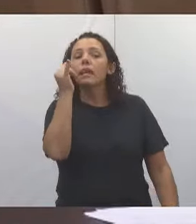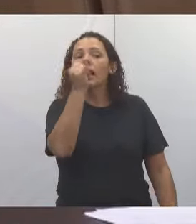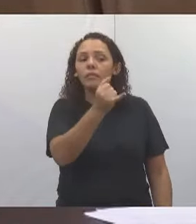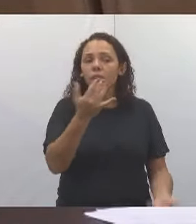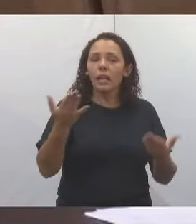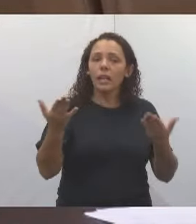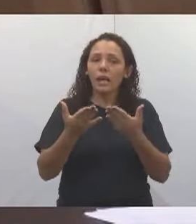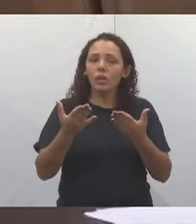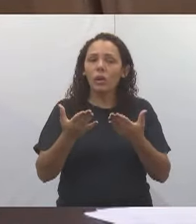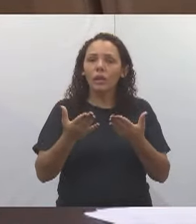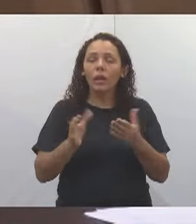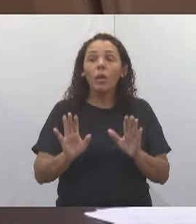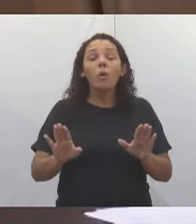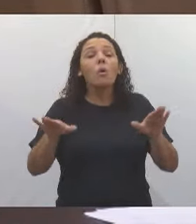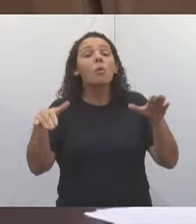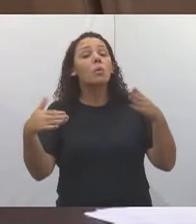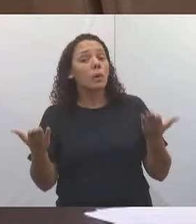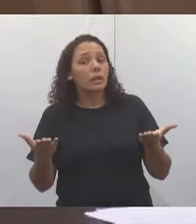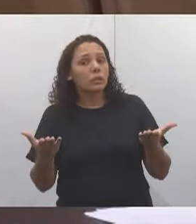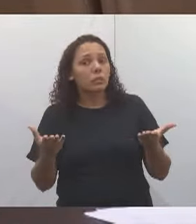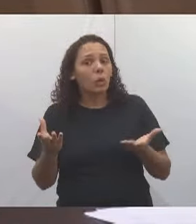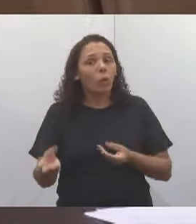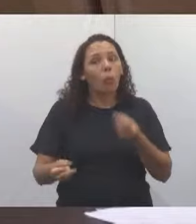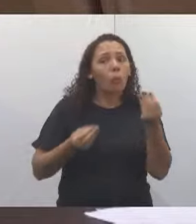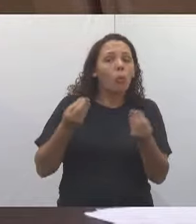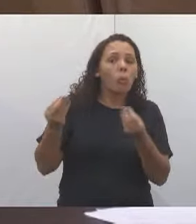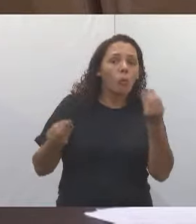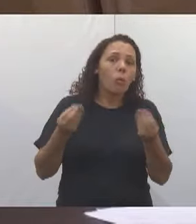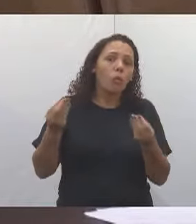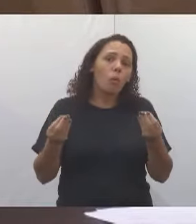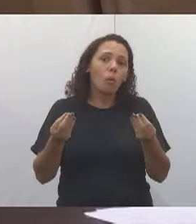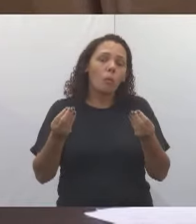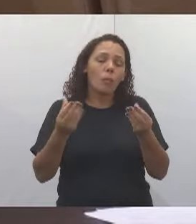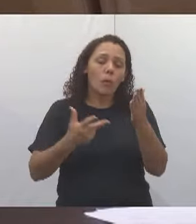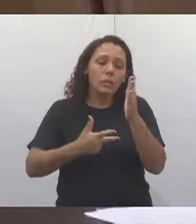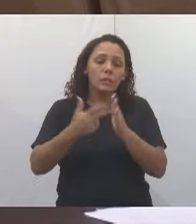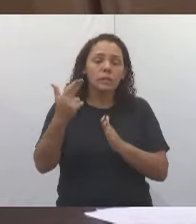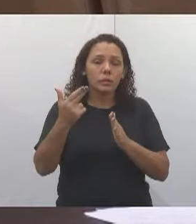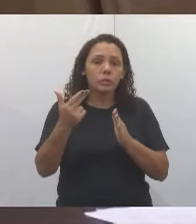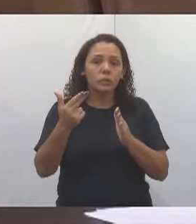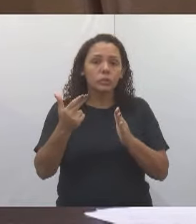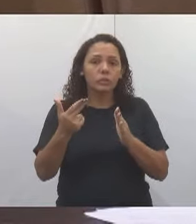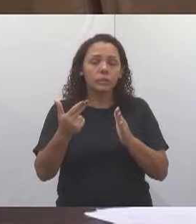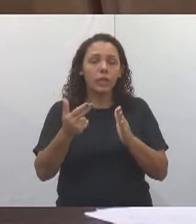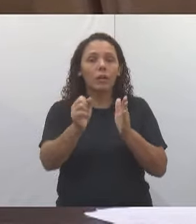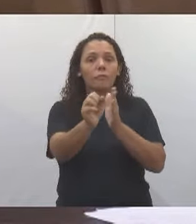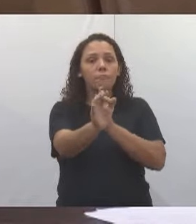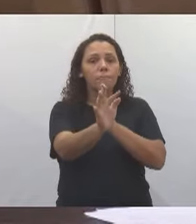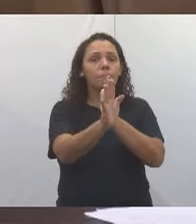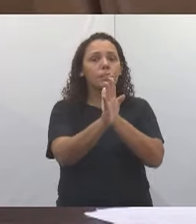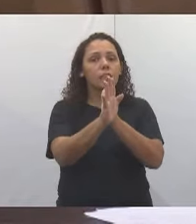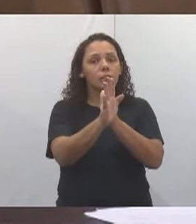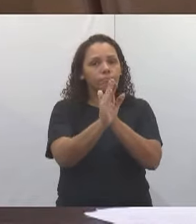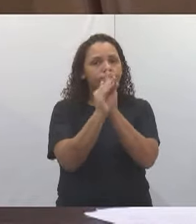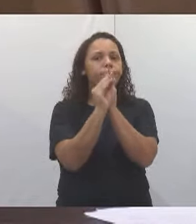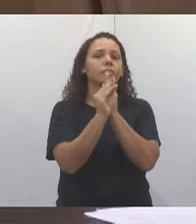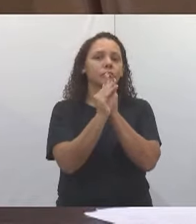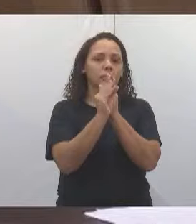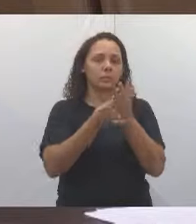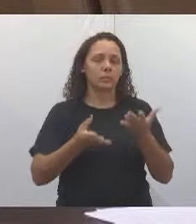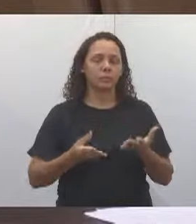feito, quando vai ser e como vai ser essa cirurgia de redução de filas. Por favor, a primeira